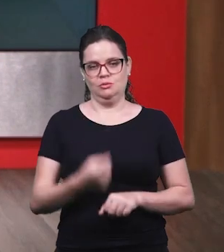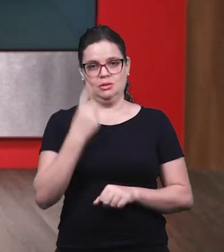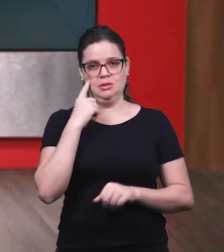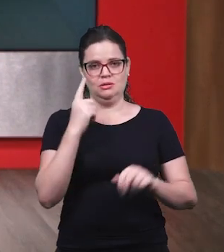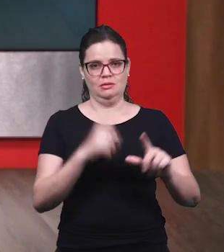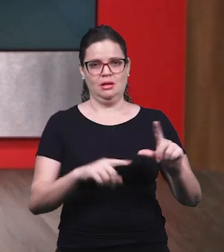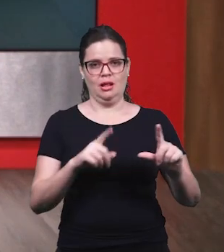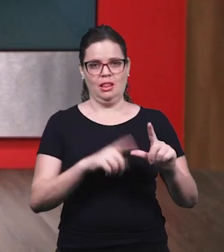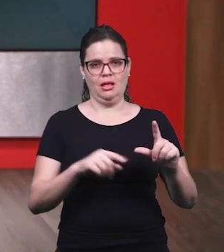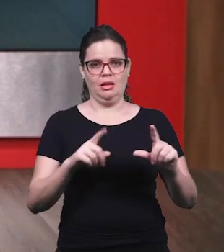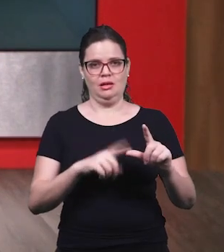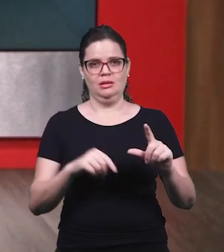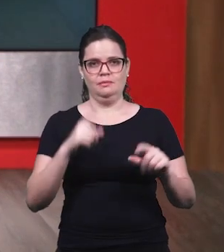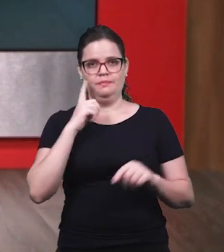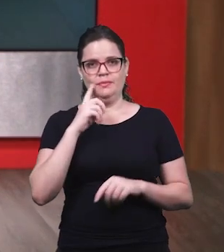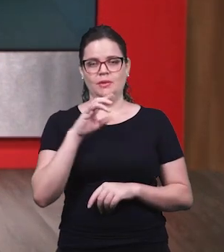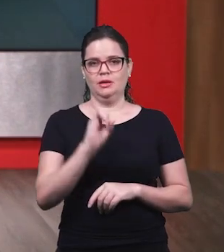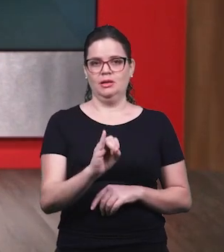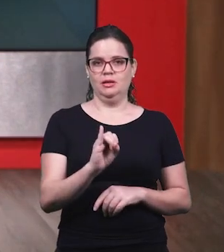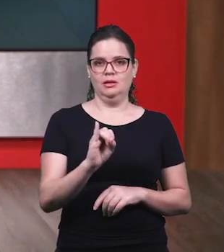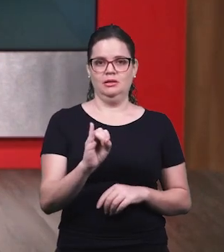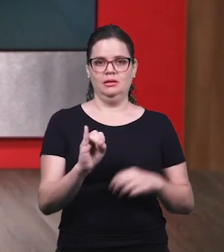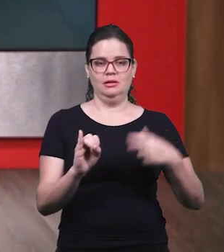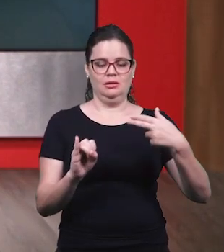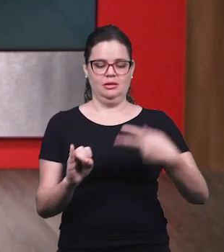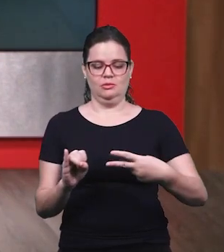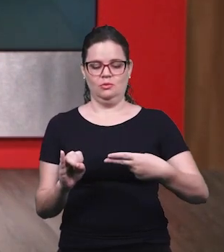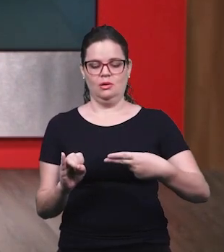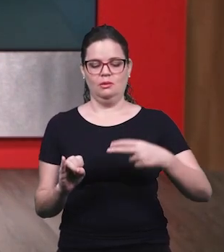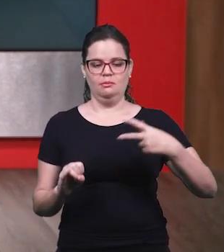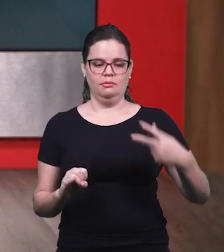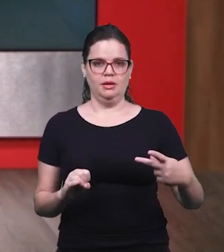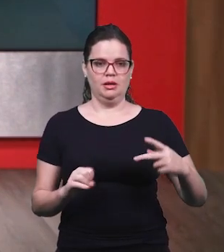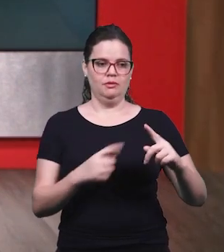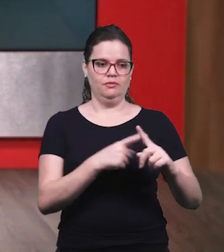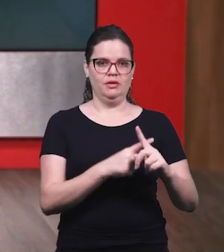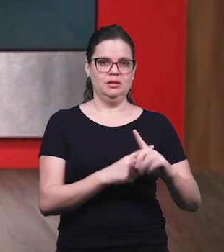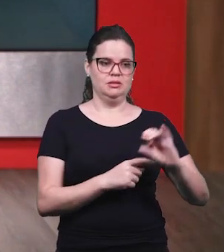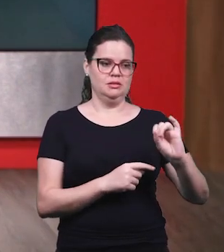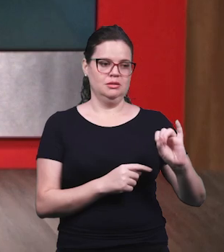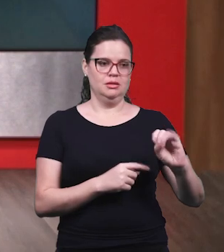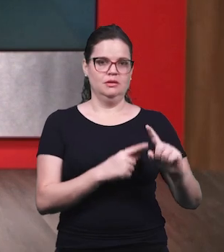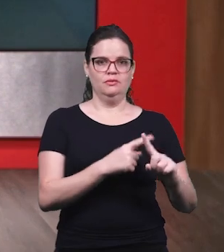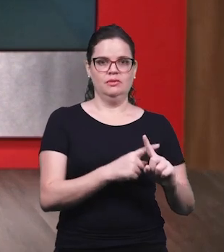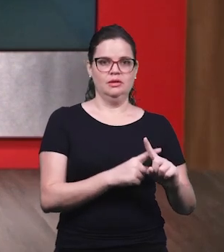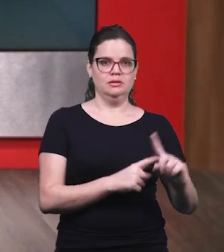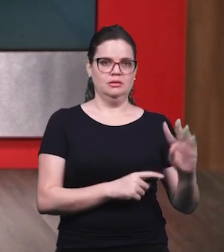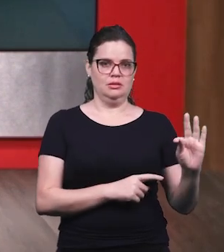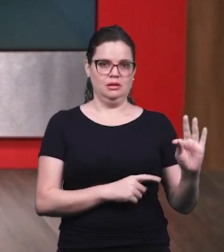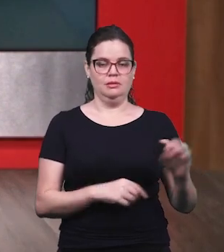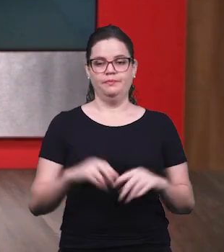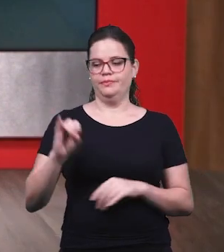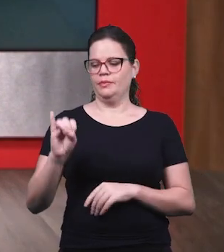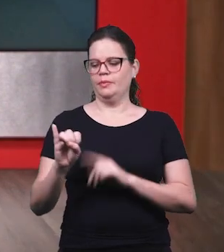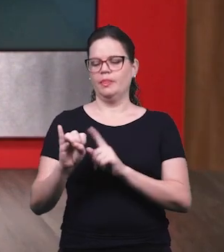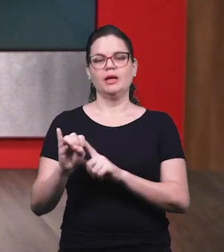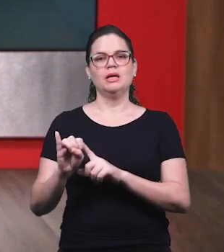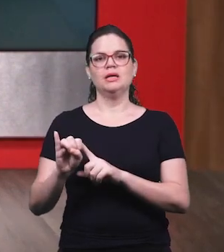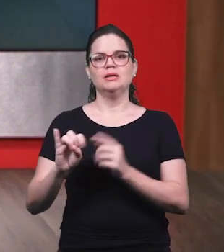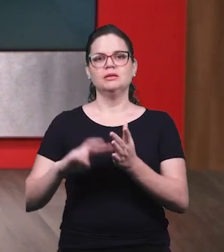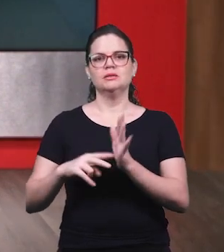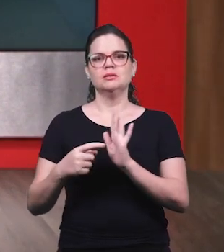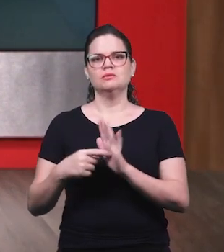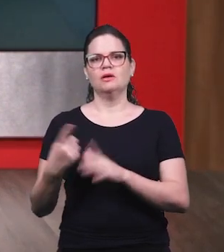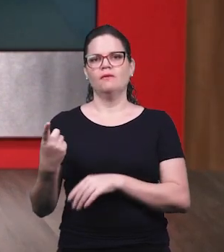letras I igual a P vezes I vezes T, né? I, no caso, é o valor